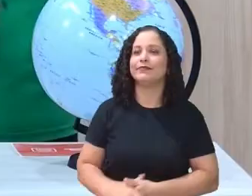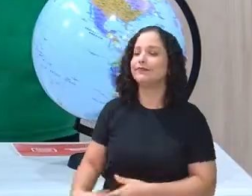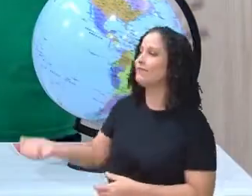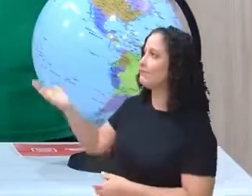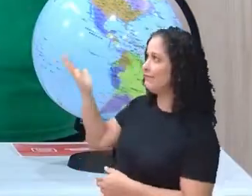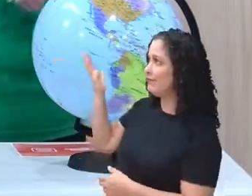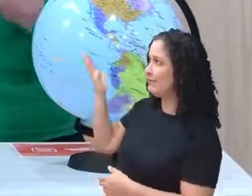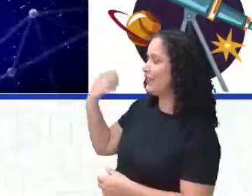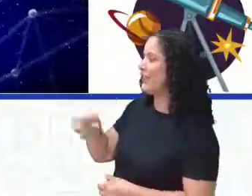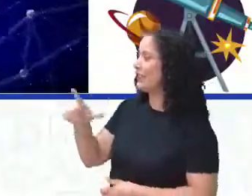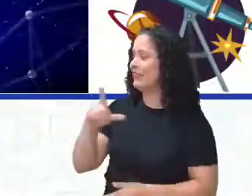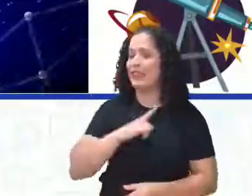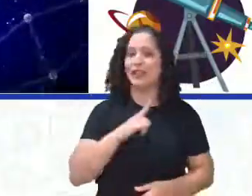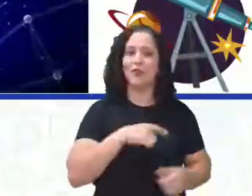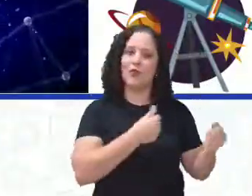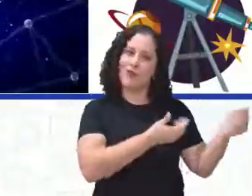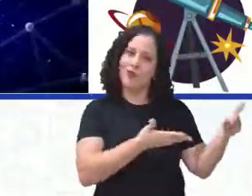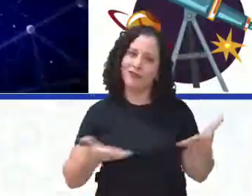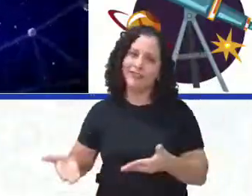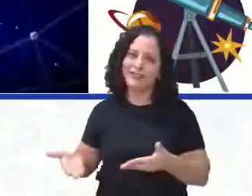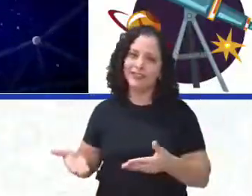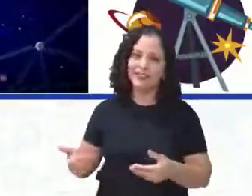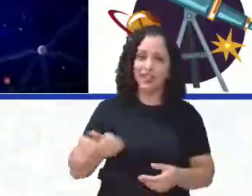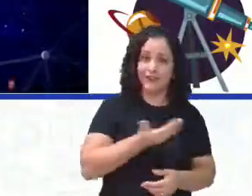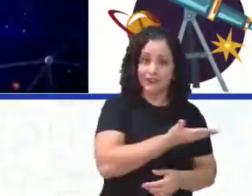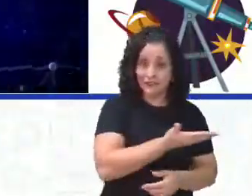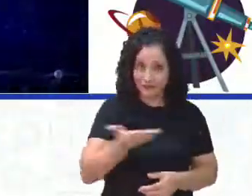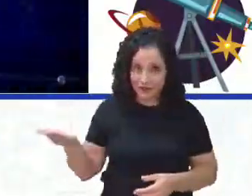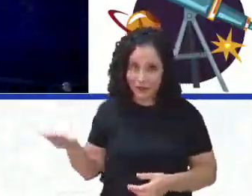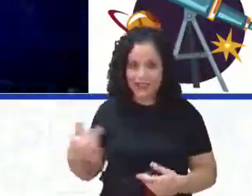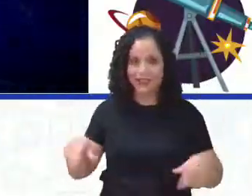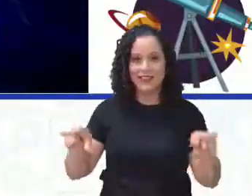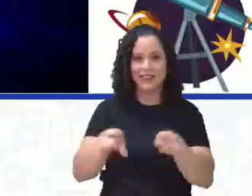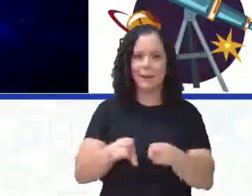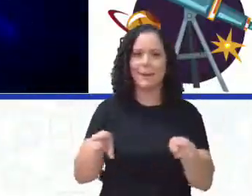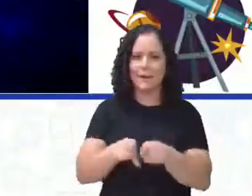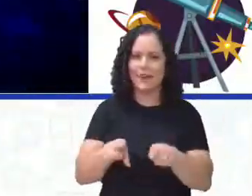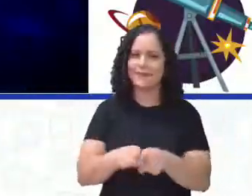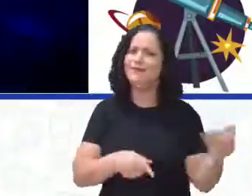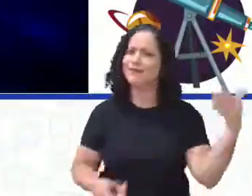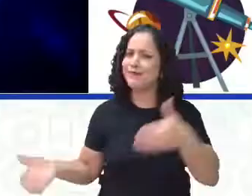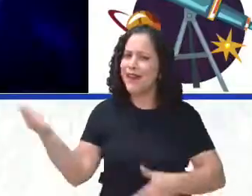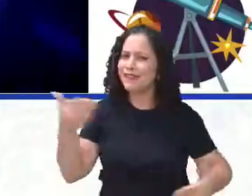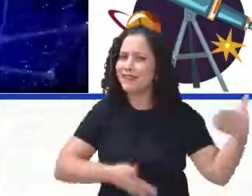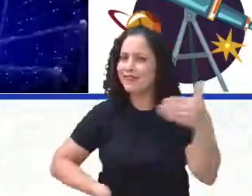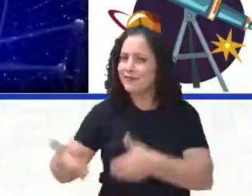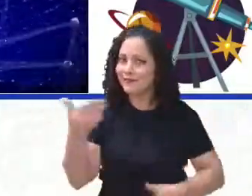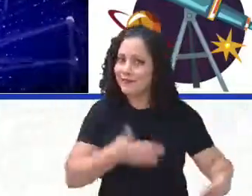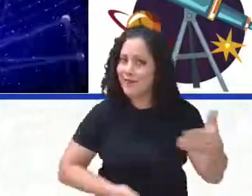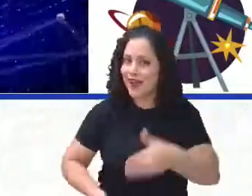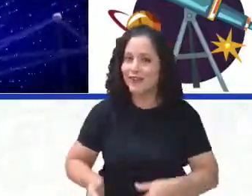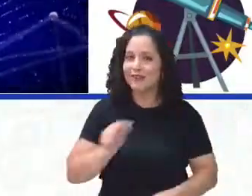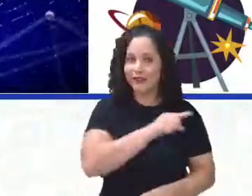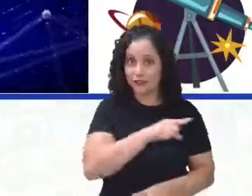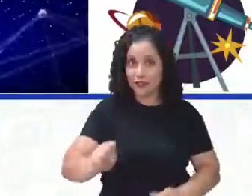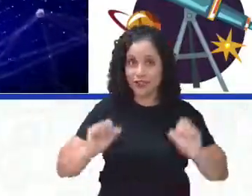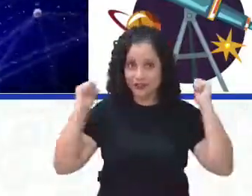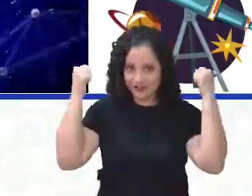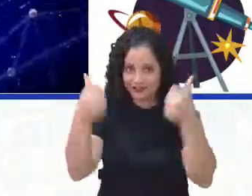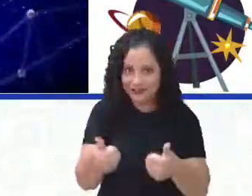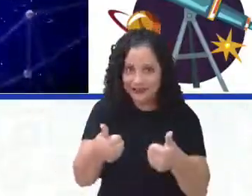aí do nosso convite. E você também será tripulante desta viagem espacial. Vocês topam,